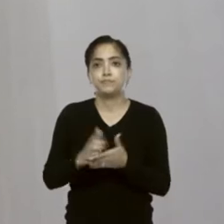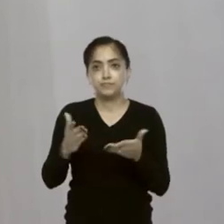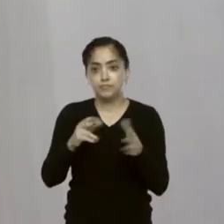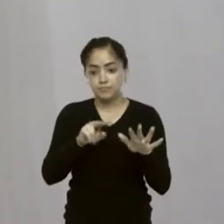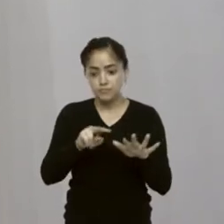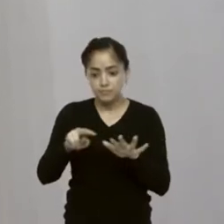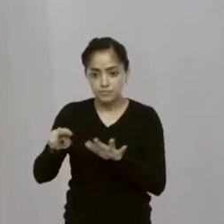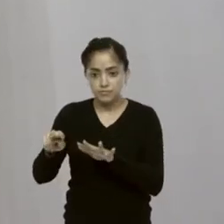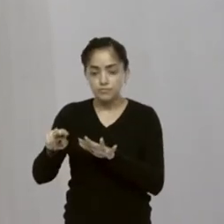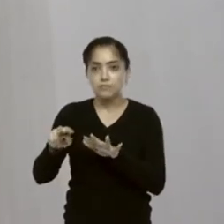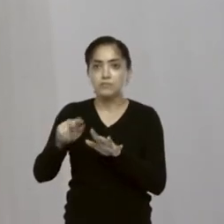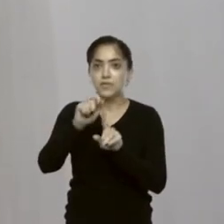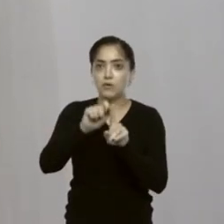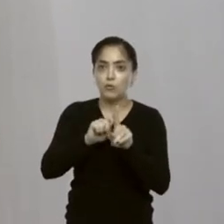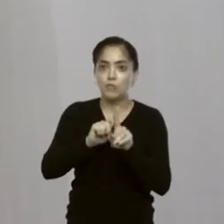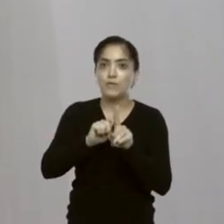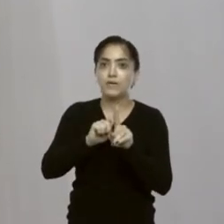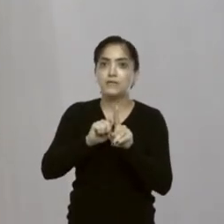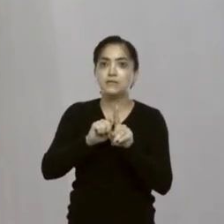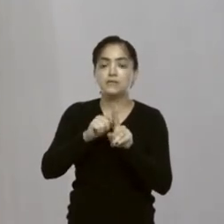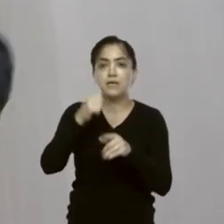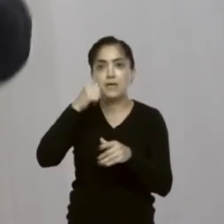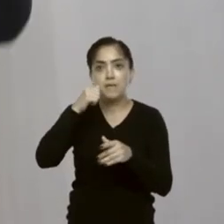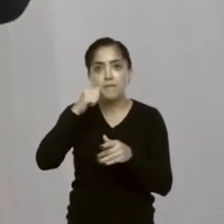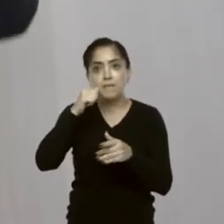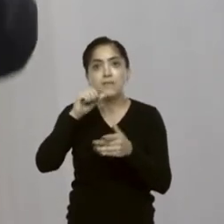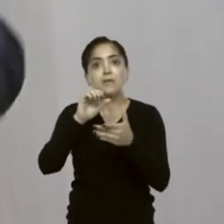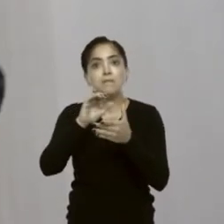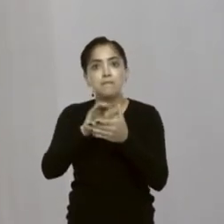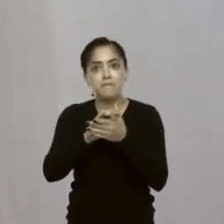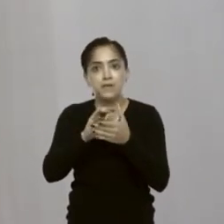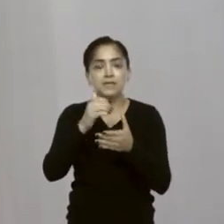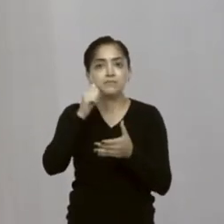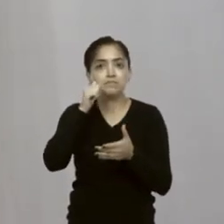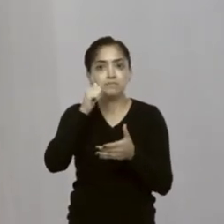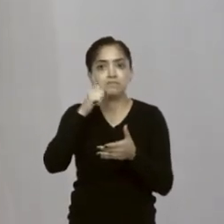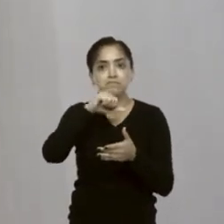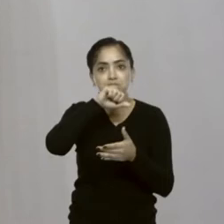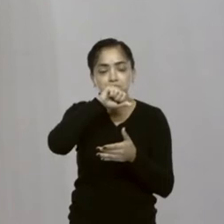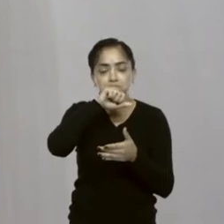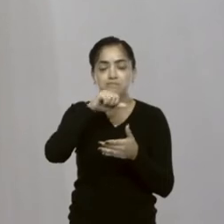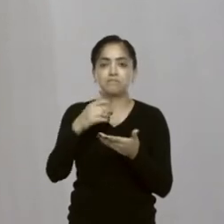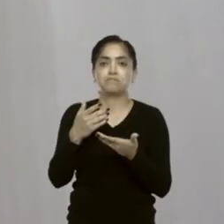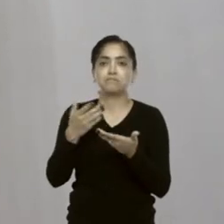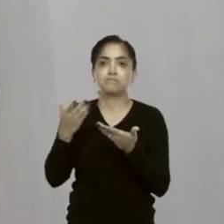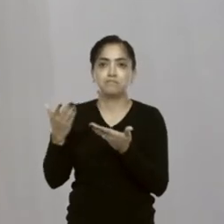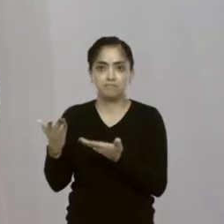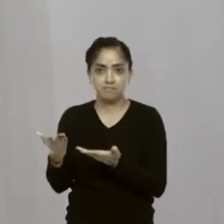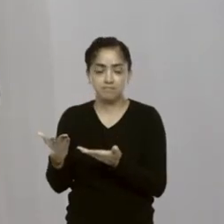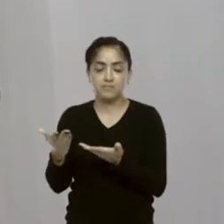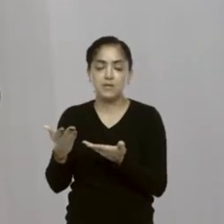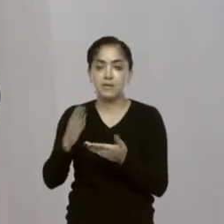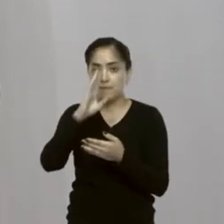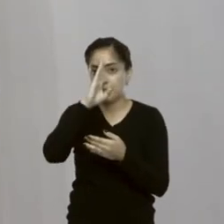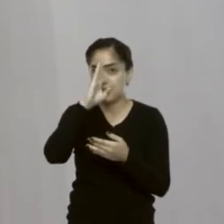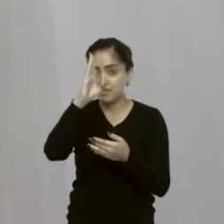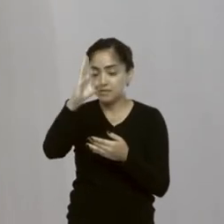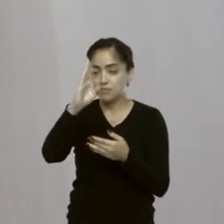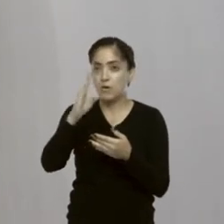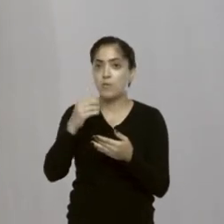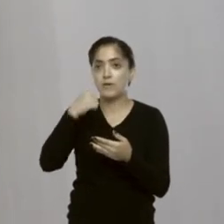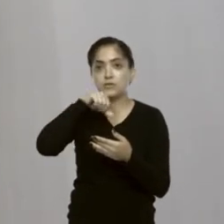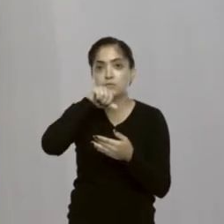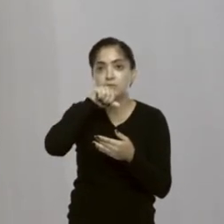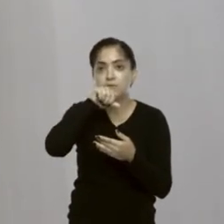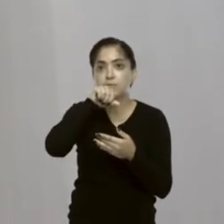mês das mães, cumprimentar todas as mães, principalmente a minha mãe Orlandina, que está lá no céu junto a Deus, e assim mais 7 mães